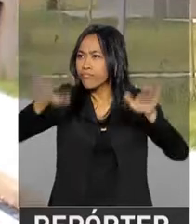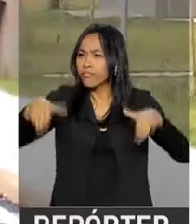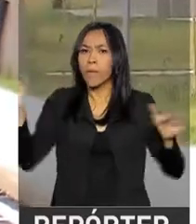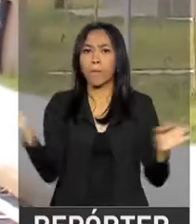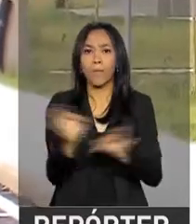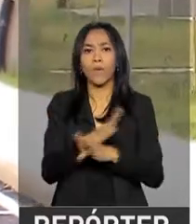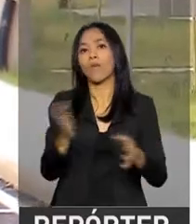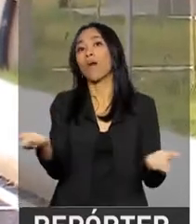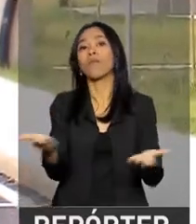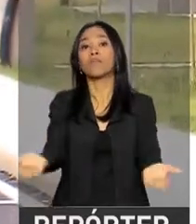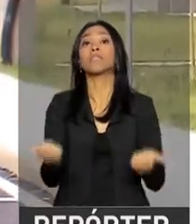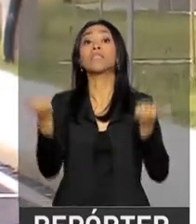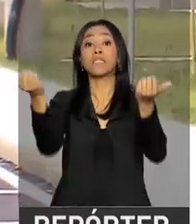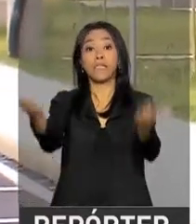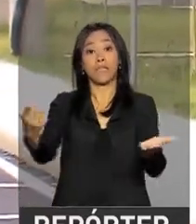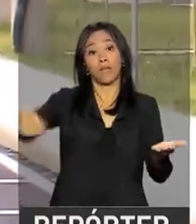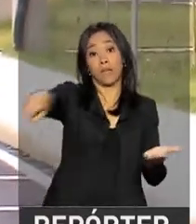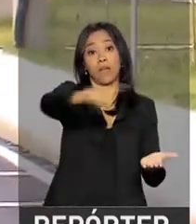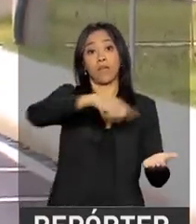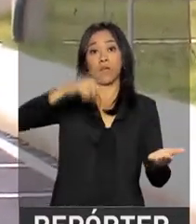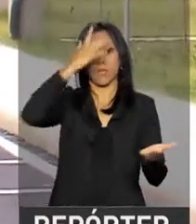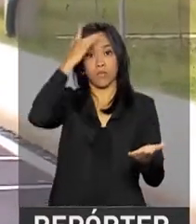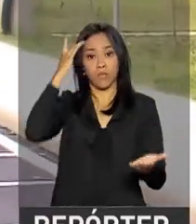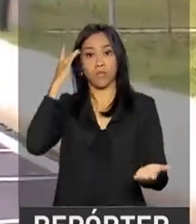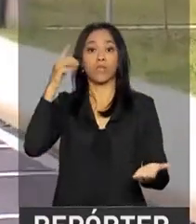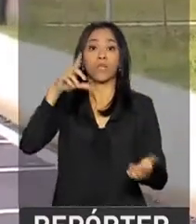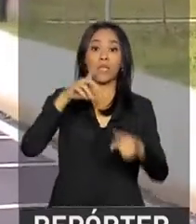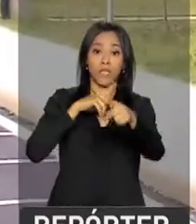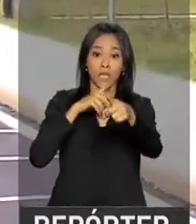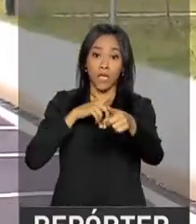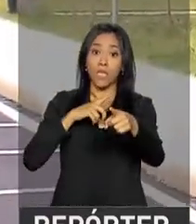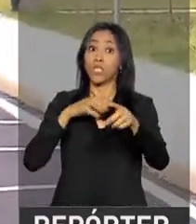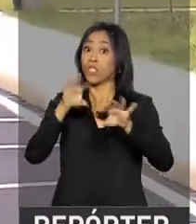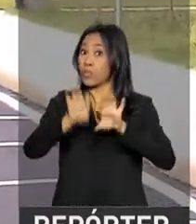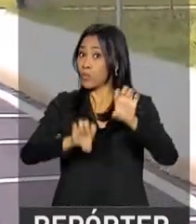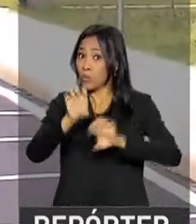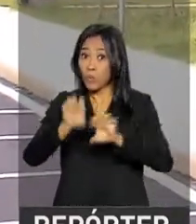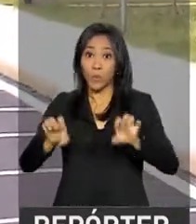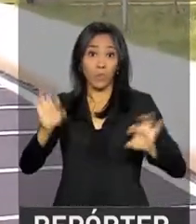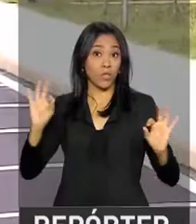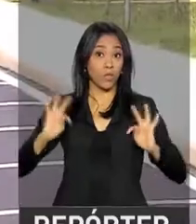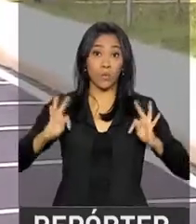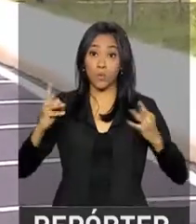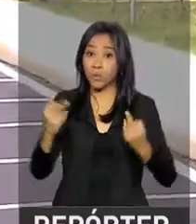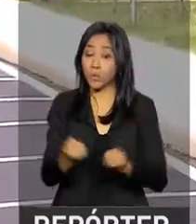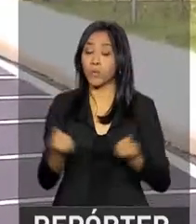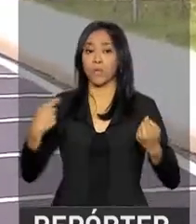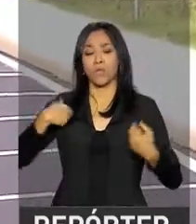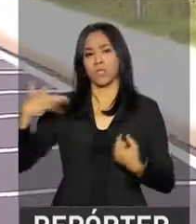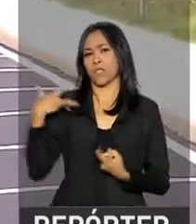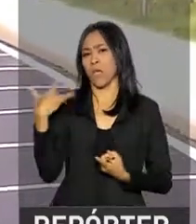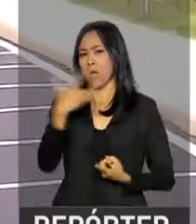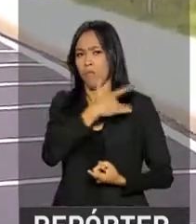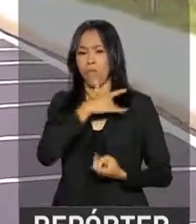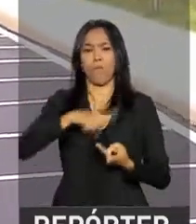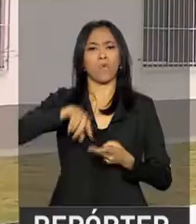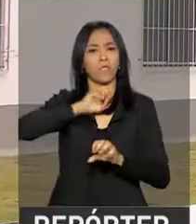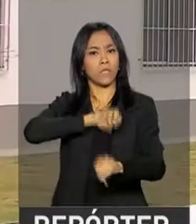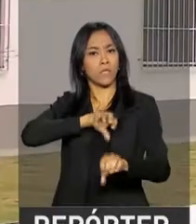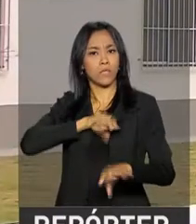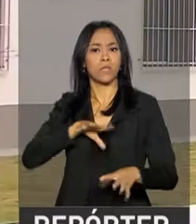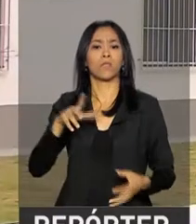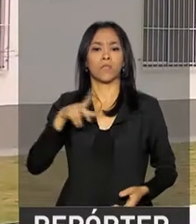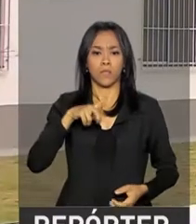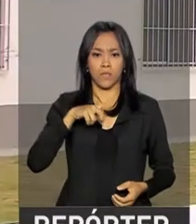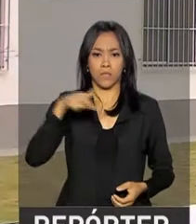3.200 pessoas. Os moradores vão contar com estrutura completa de saúde e educação aqui mesmo no bairro.